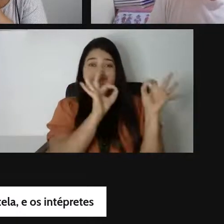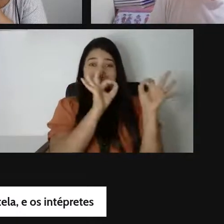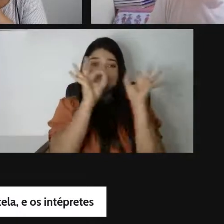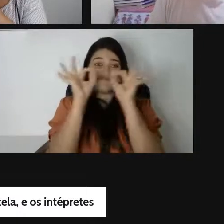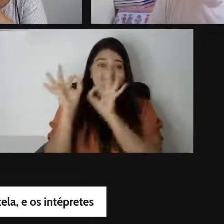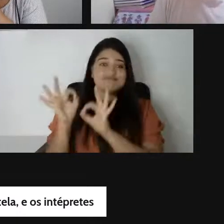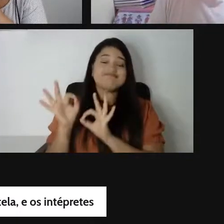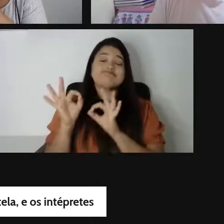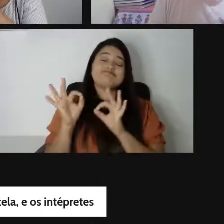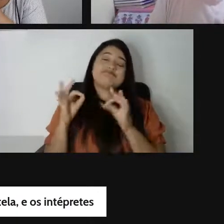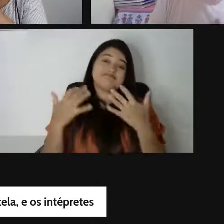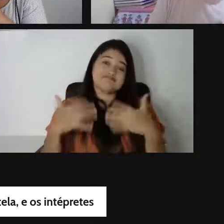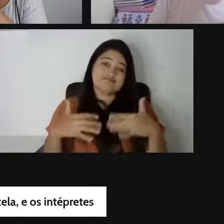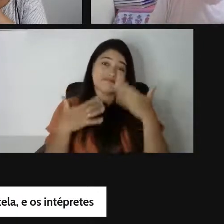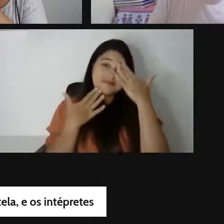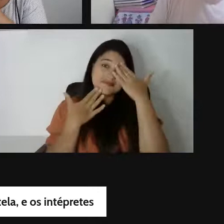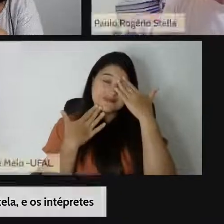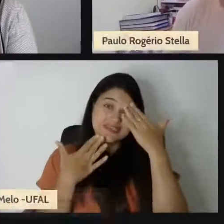assistiram, né,